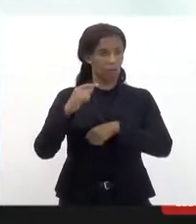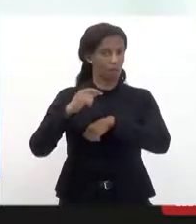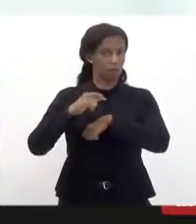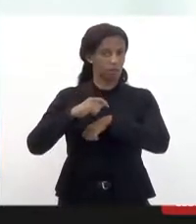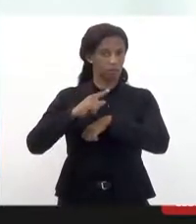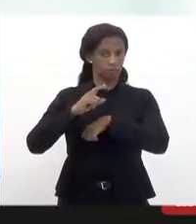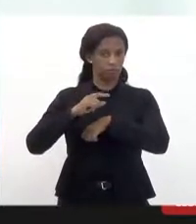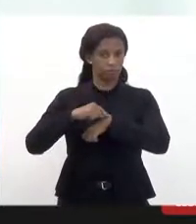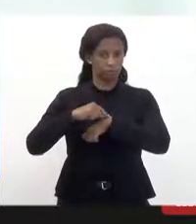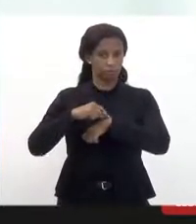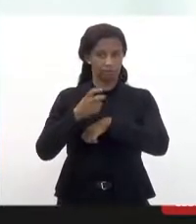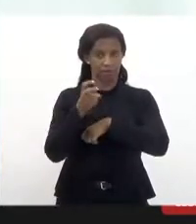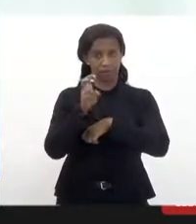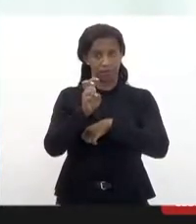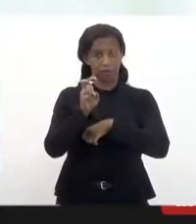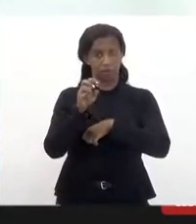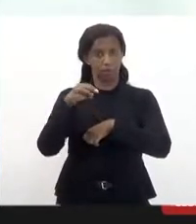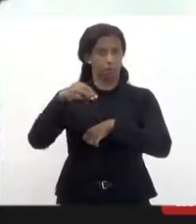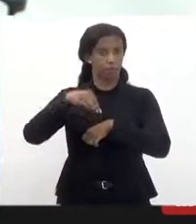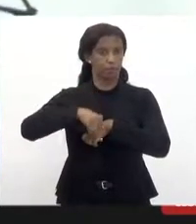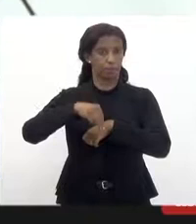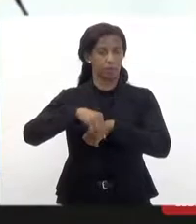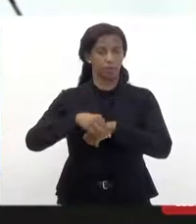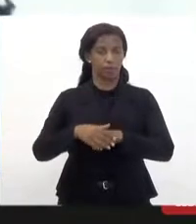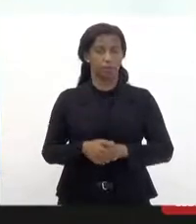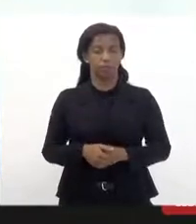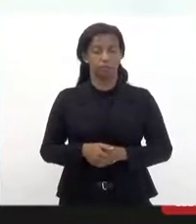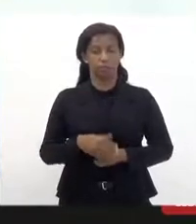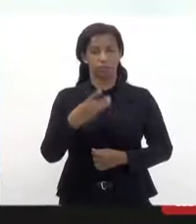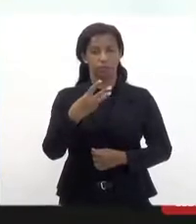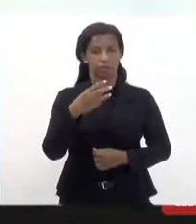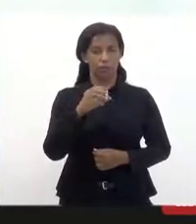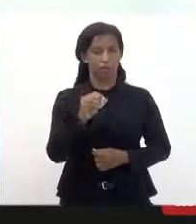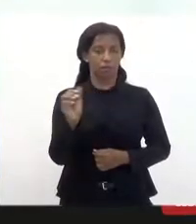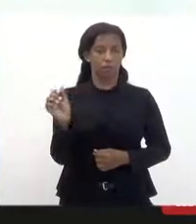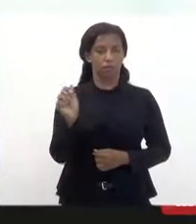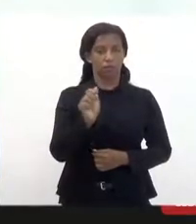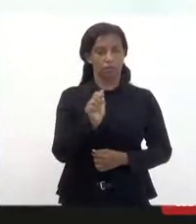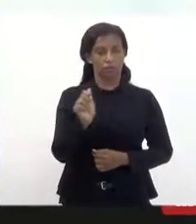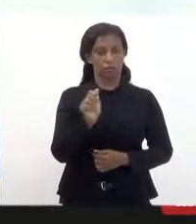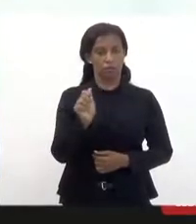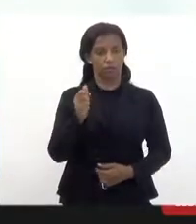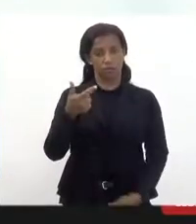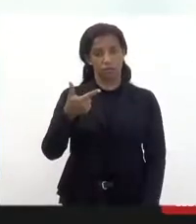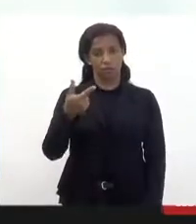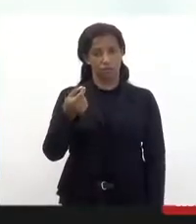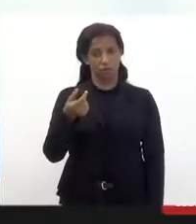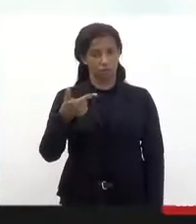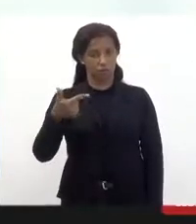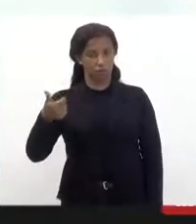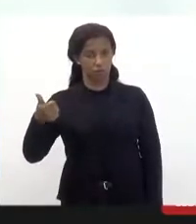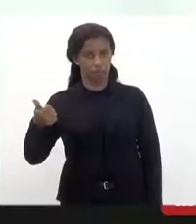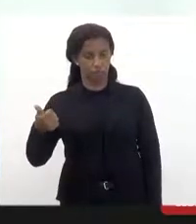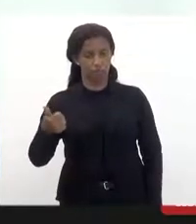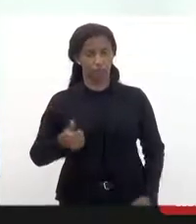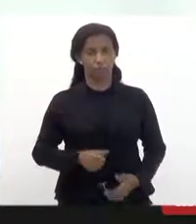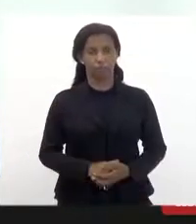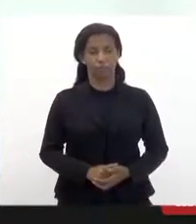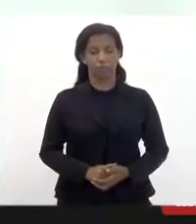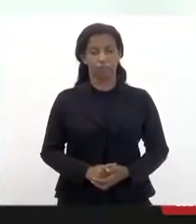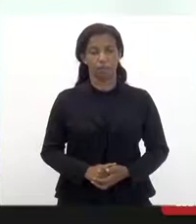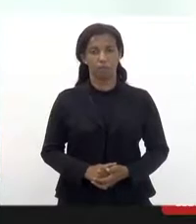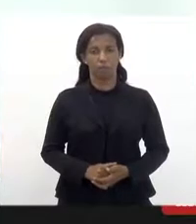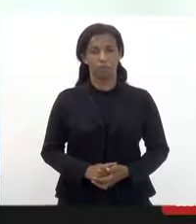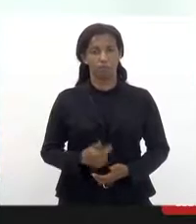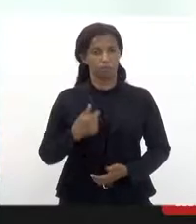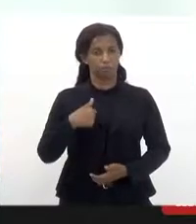horas e 5 minutos do dia 30 de agosto de 2021, na